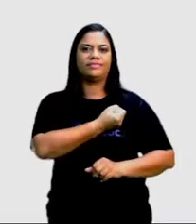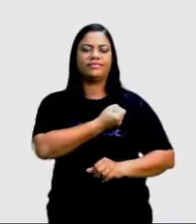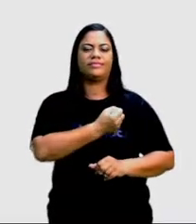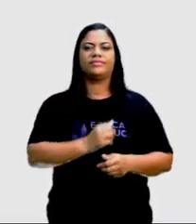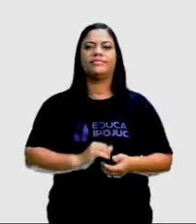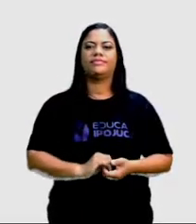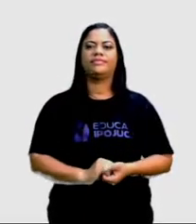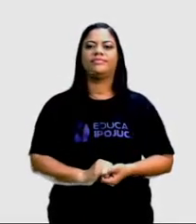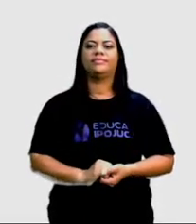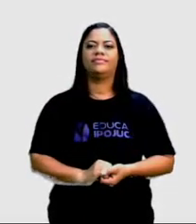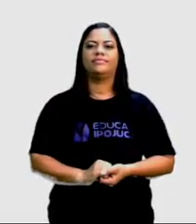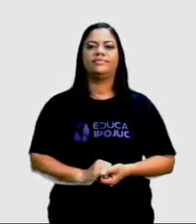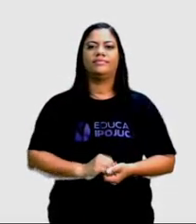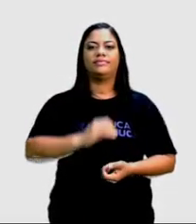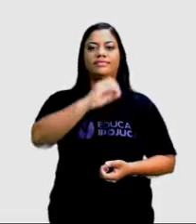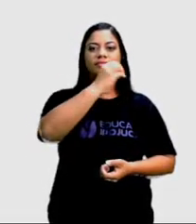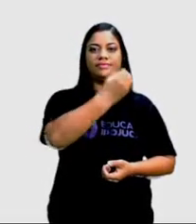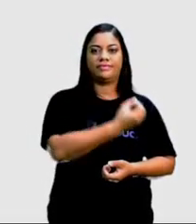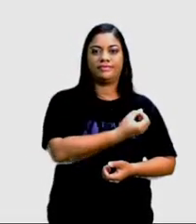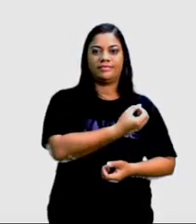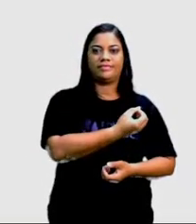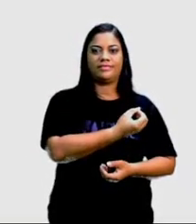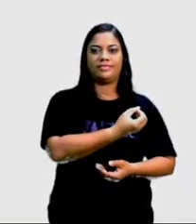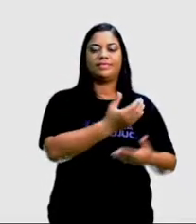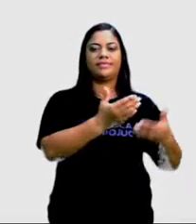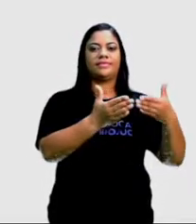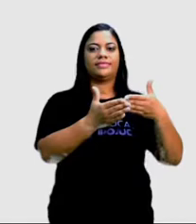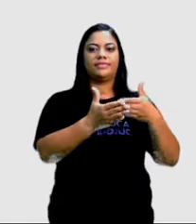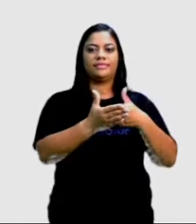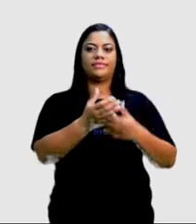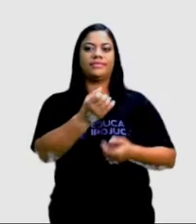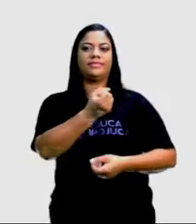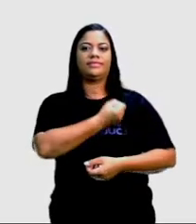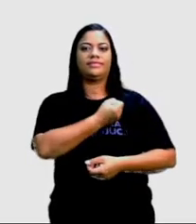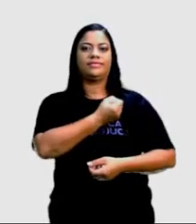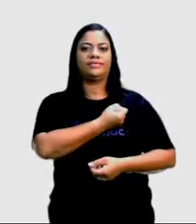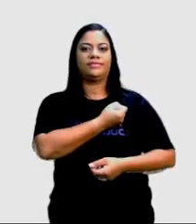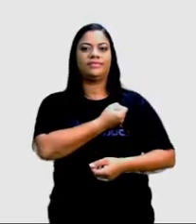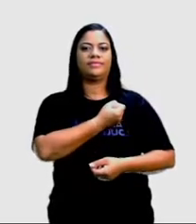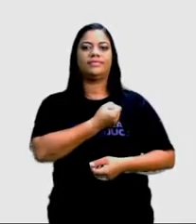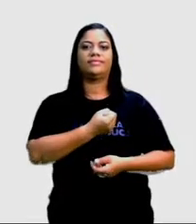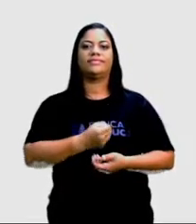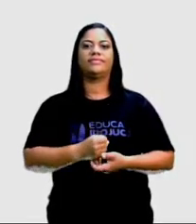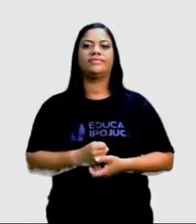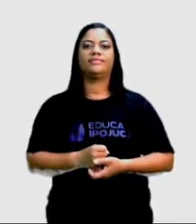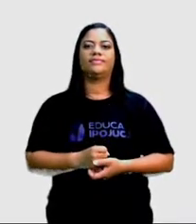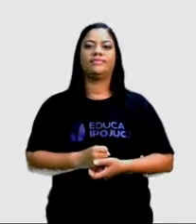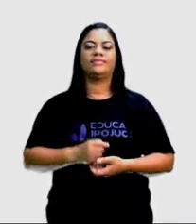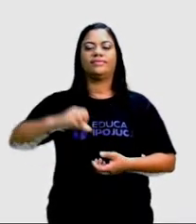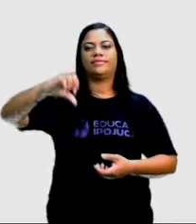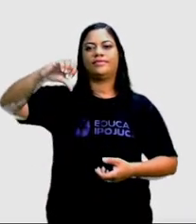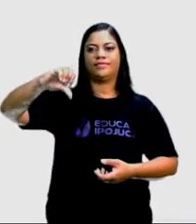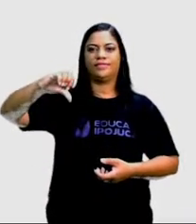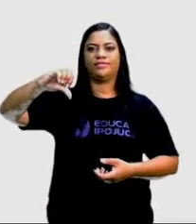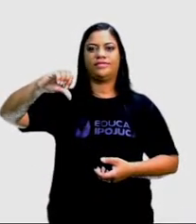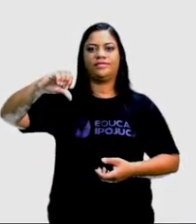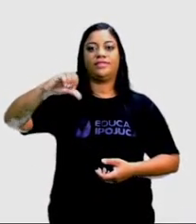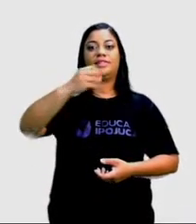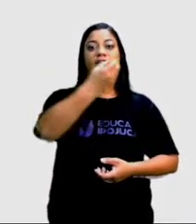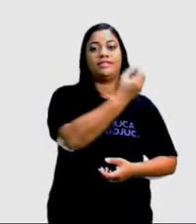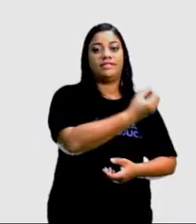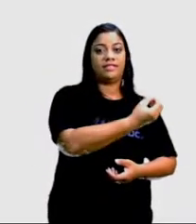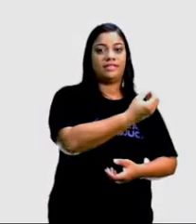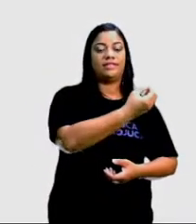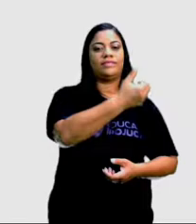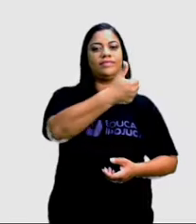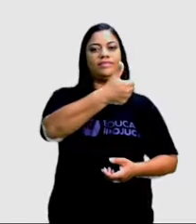reta. Vai de zero ao número, ao algarismo 9, né? Isso, veja só.